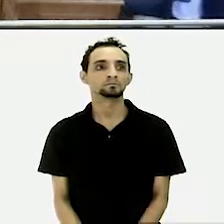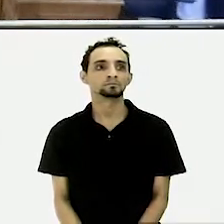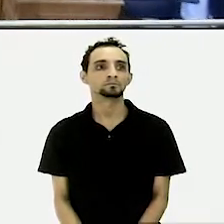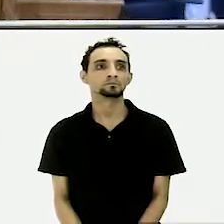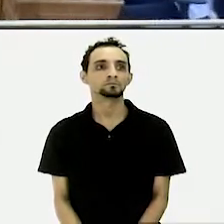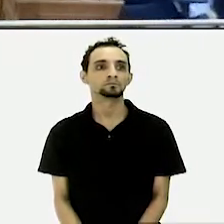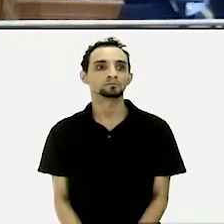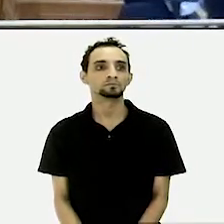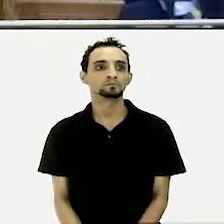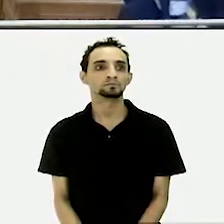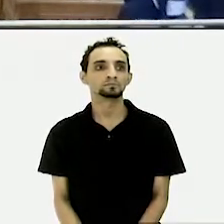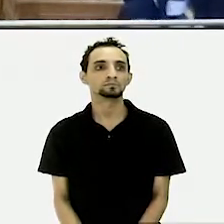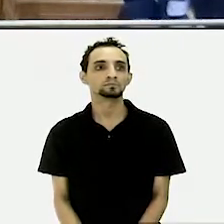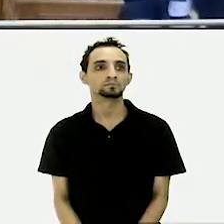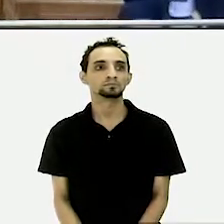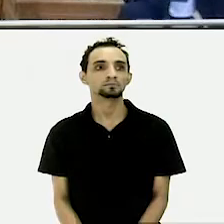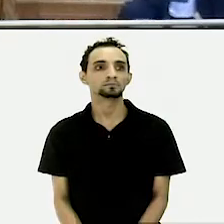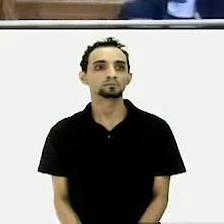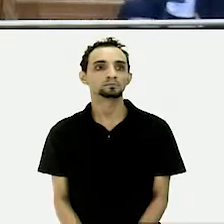Eu mando.